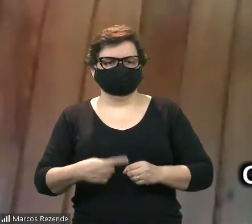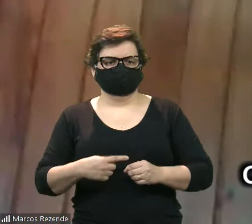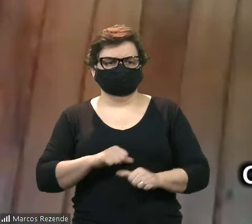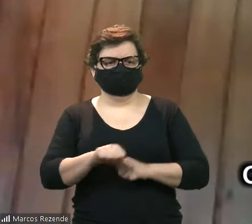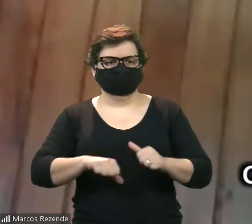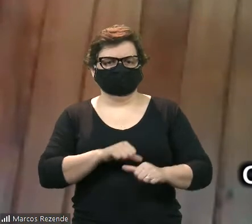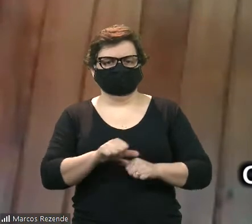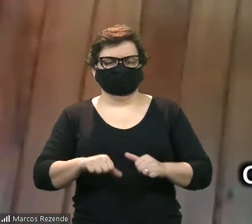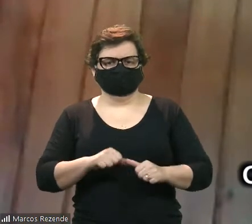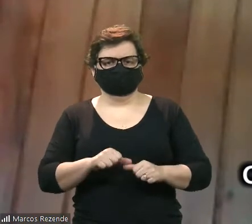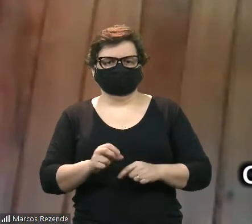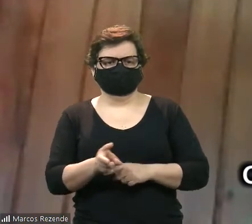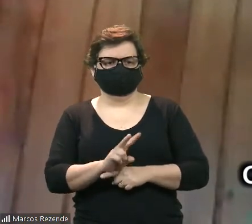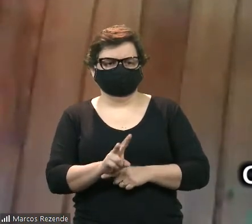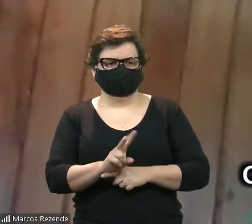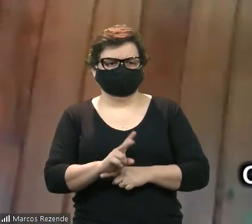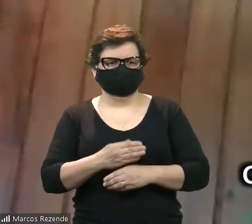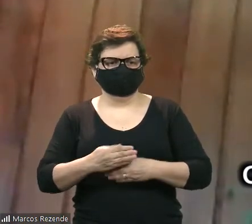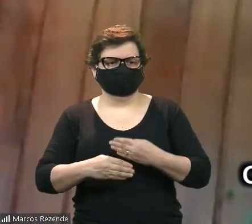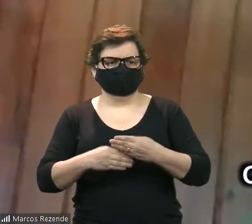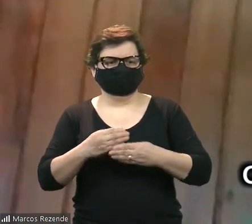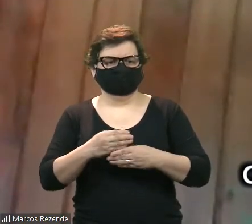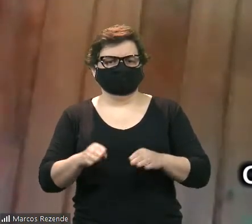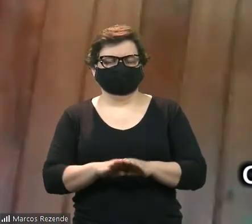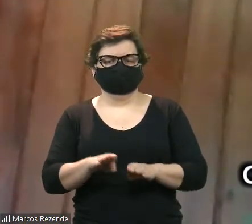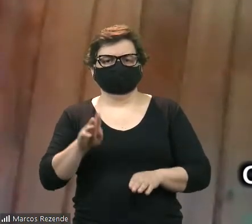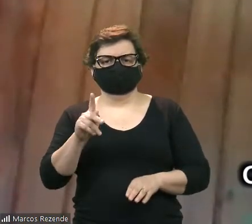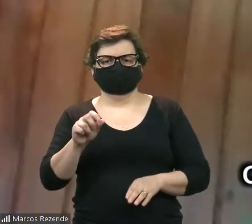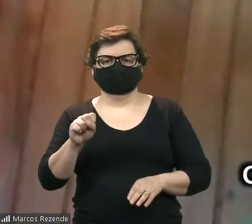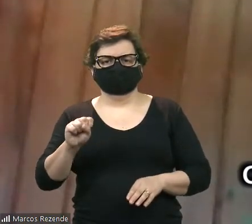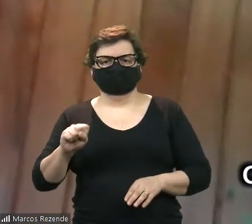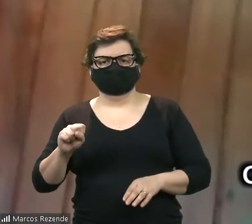fiscal de obras e fiscal de posturas,